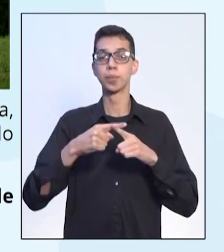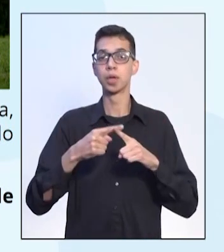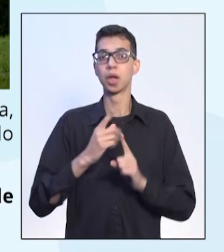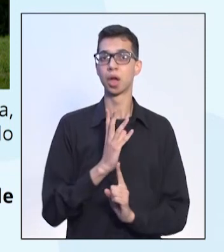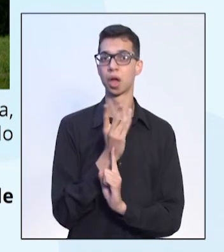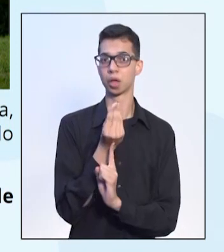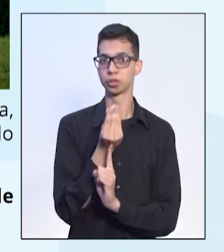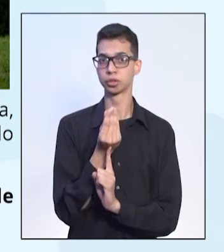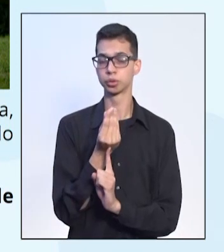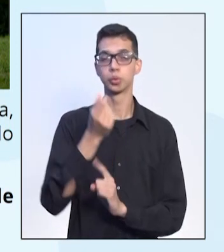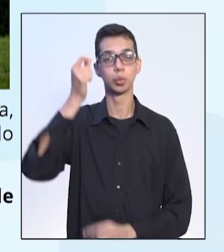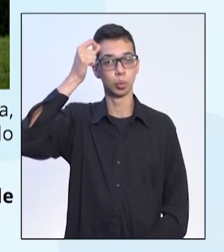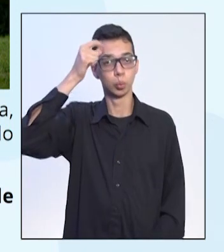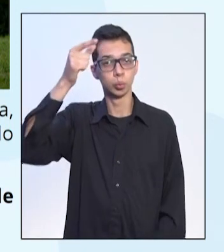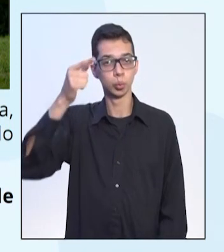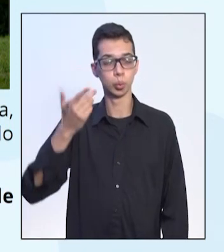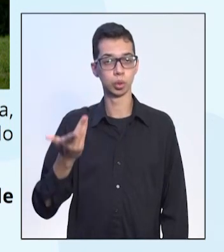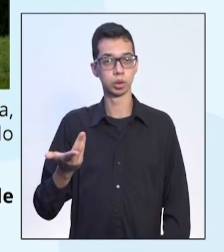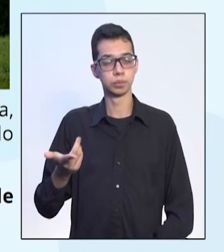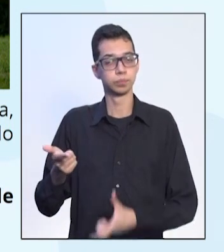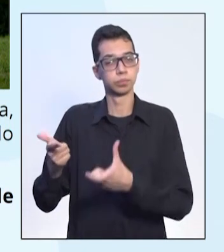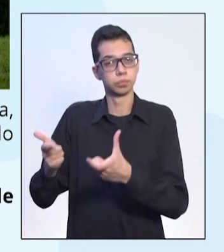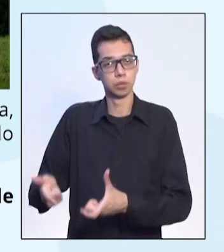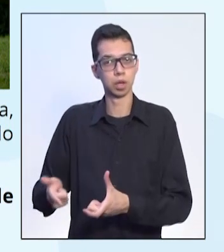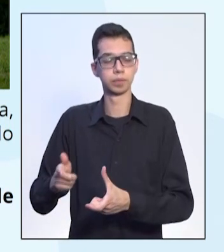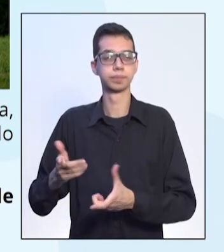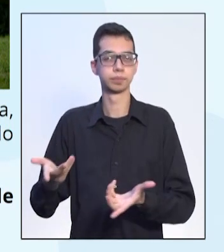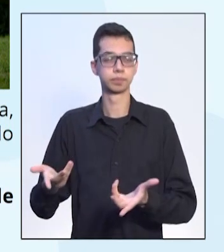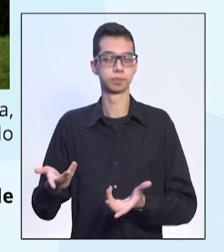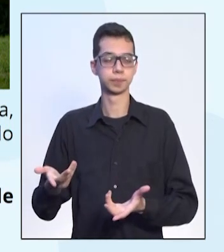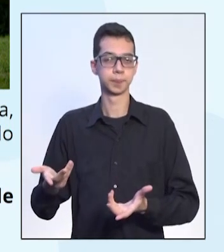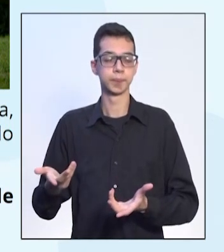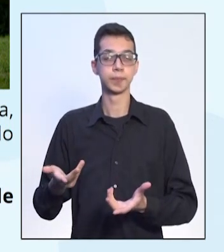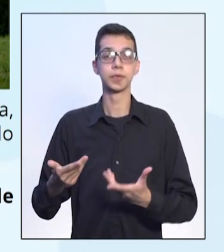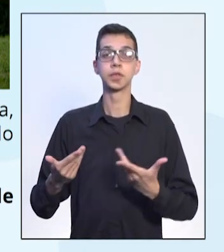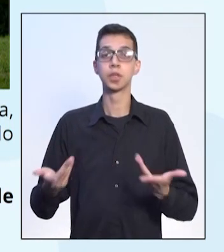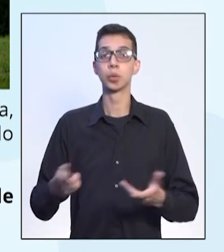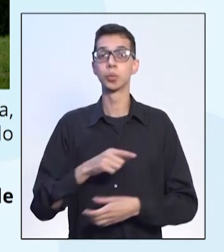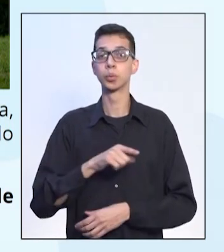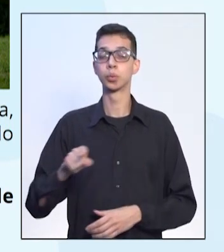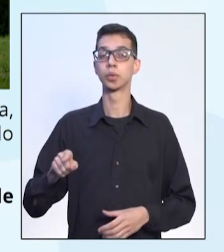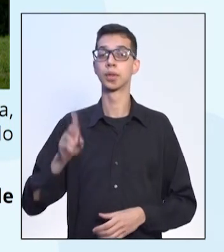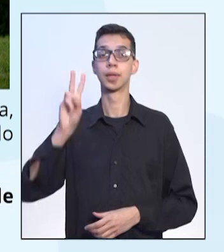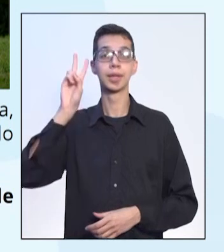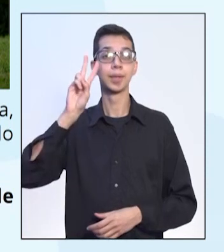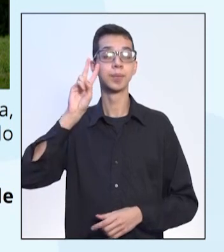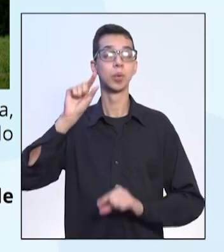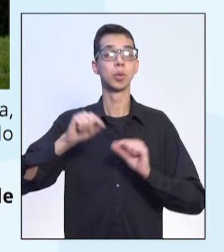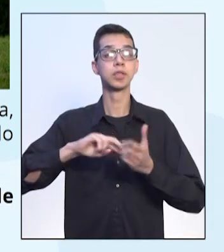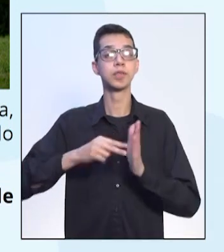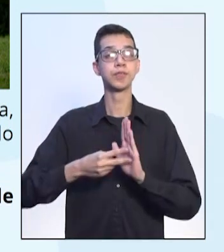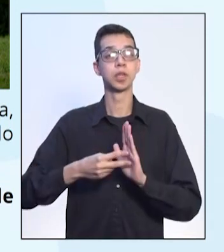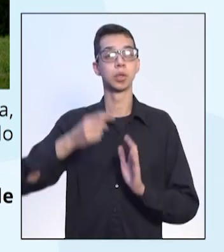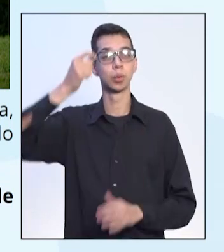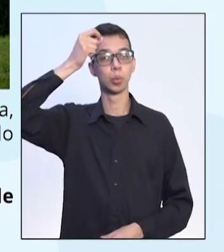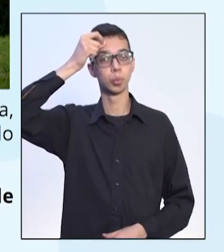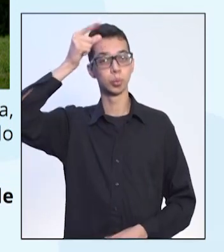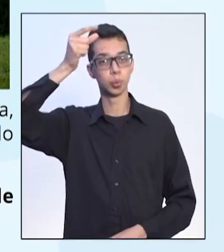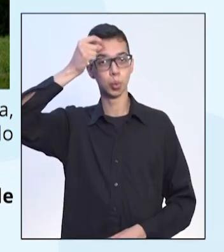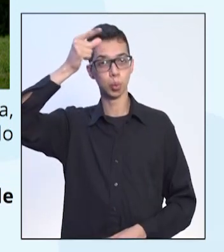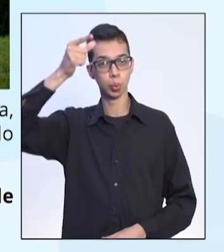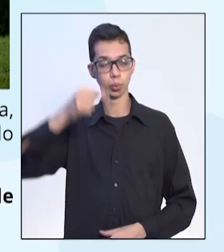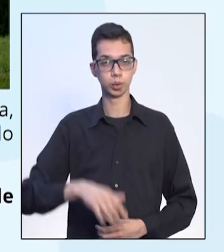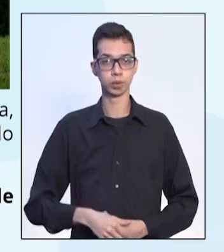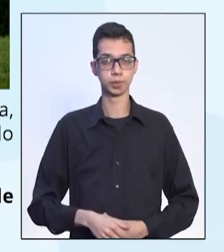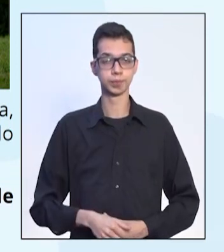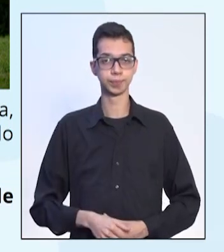relacionada a uma cultura. E aqui vale a pena a gente relembrar, melhor dizendo, o conceito de cultura. Lembrando que esse também não é um conceito fechado,